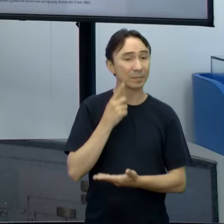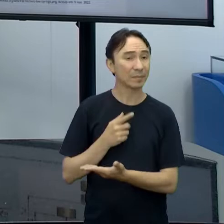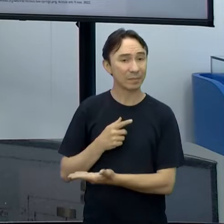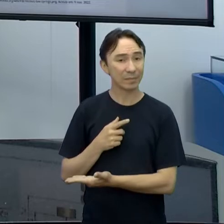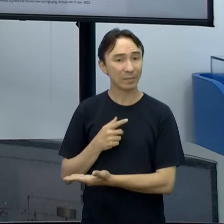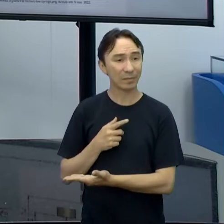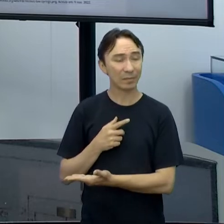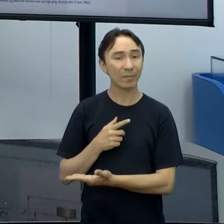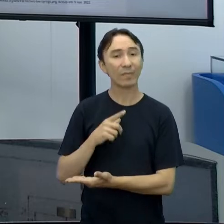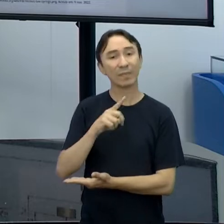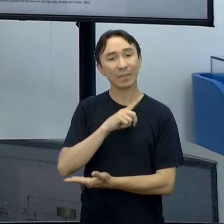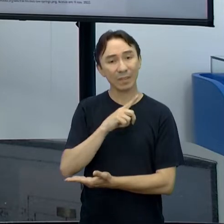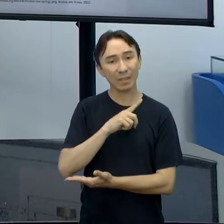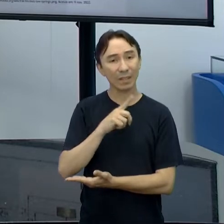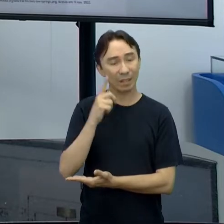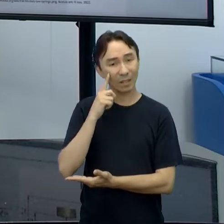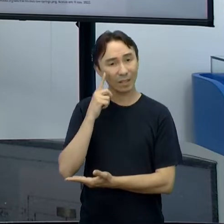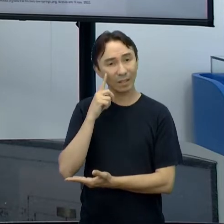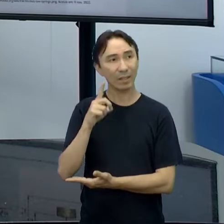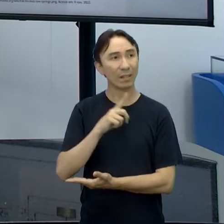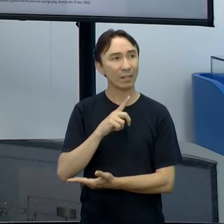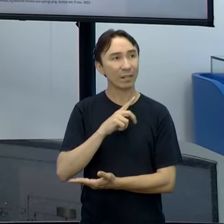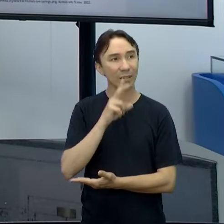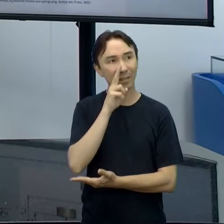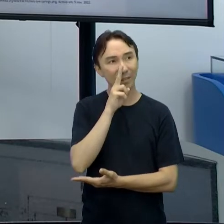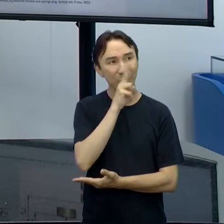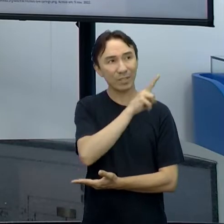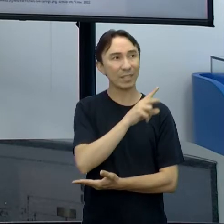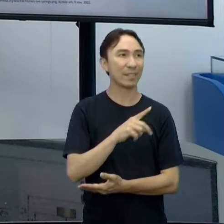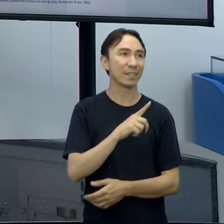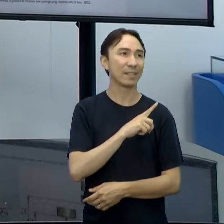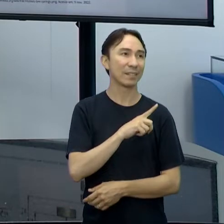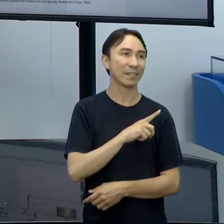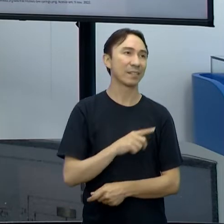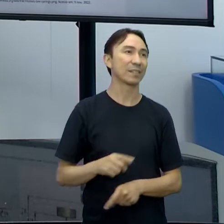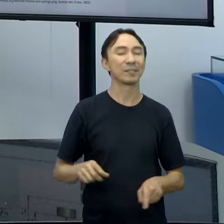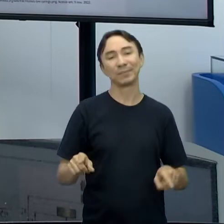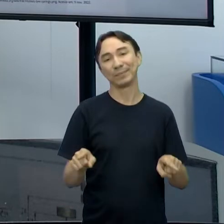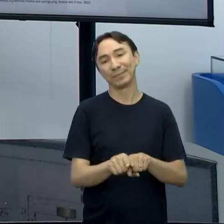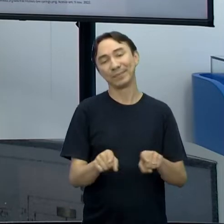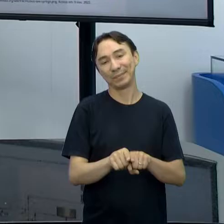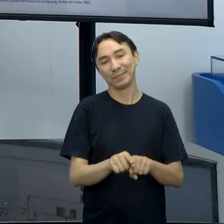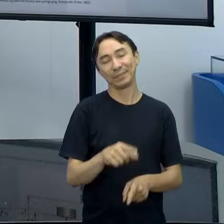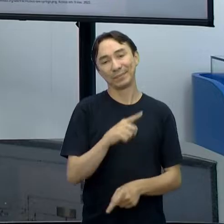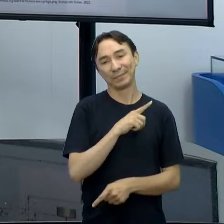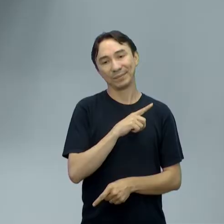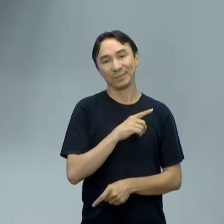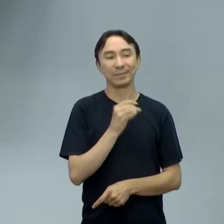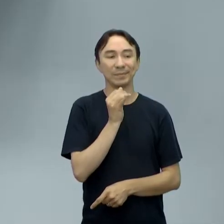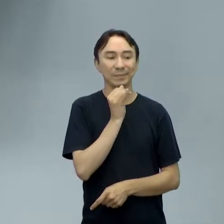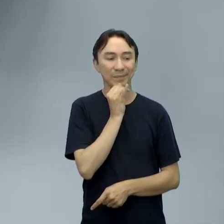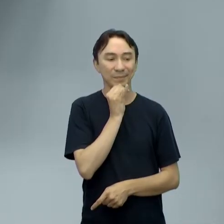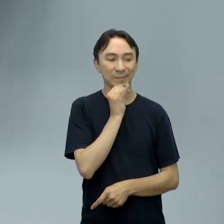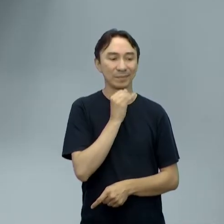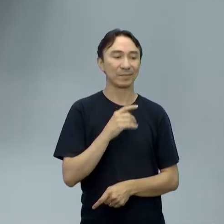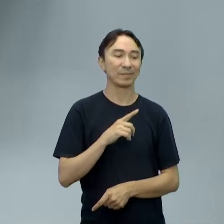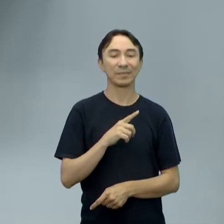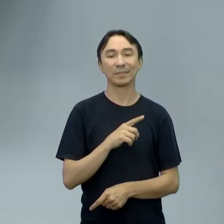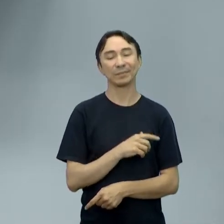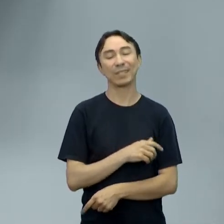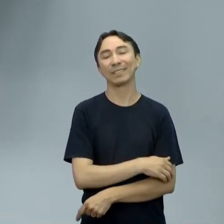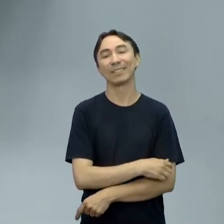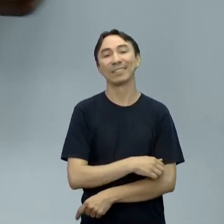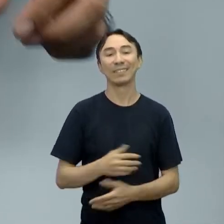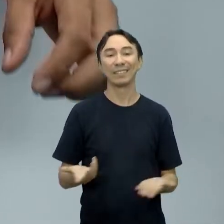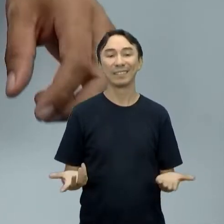a força elástica que está sendo exercida aqui, certo? Tá vendo aqui, pessoal? Aqui, se eu tirar esse objeto aqui, se